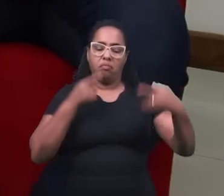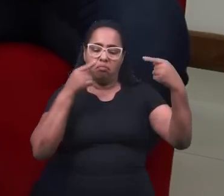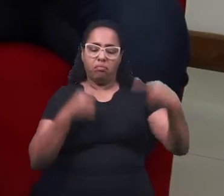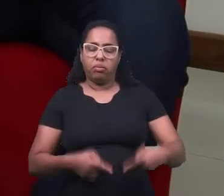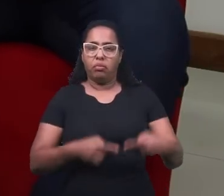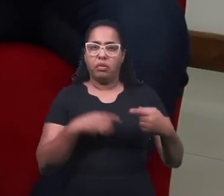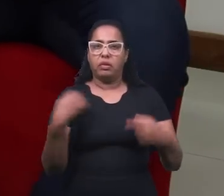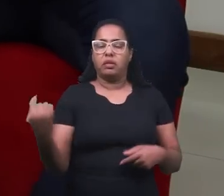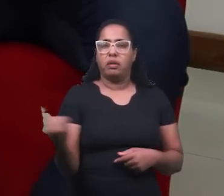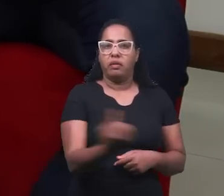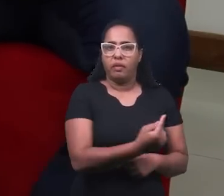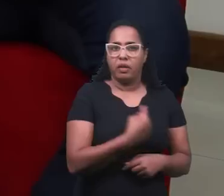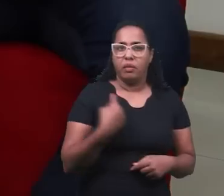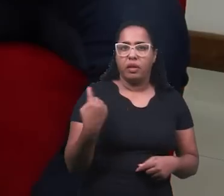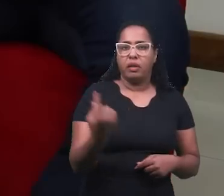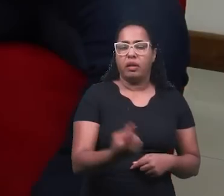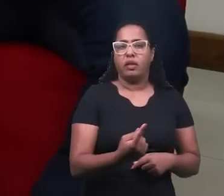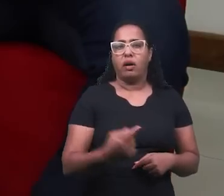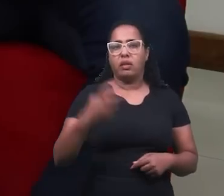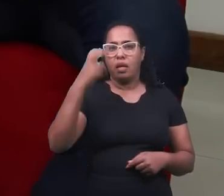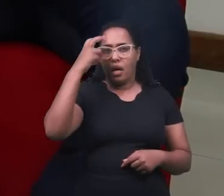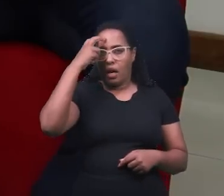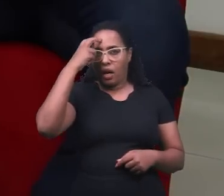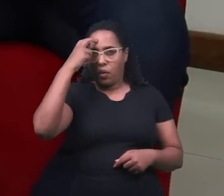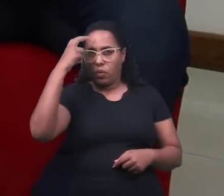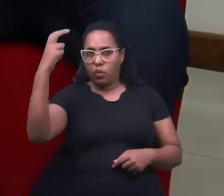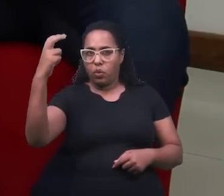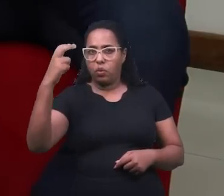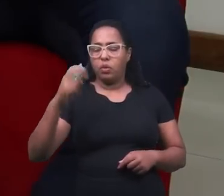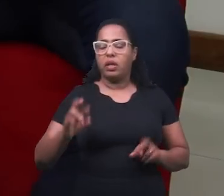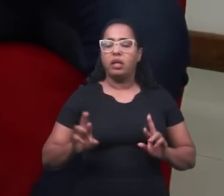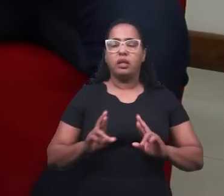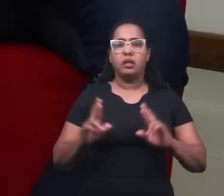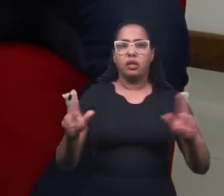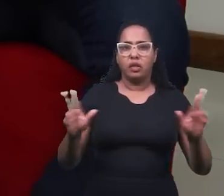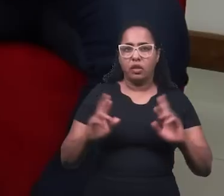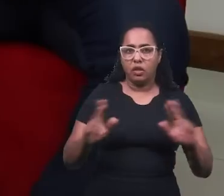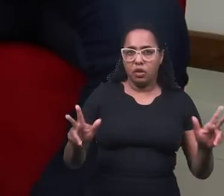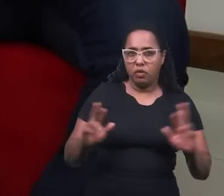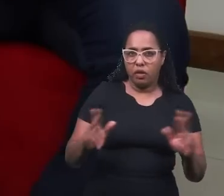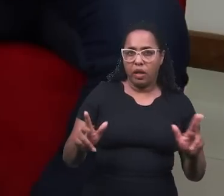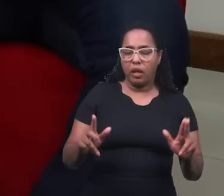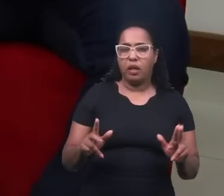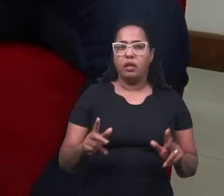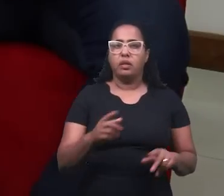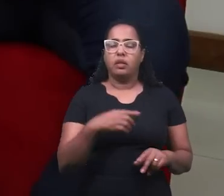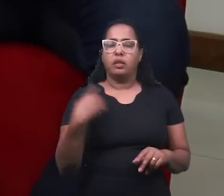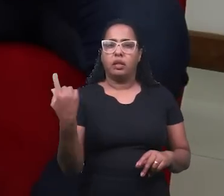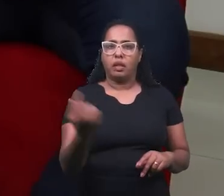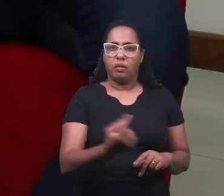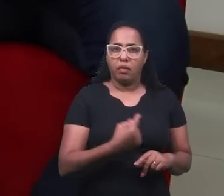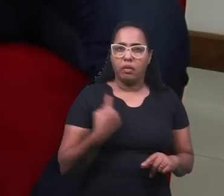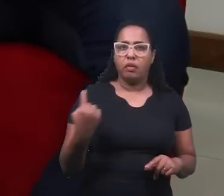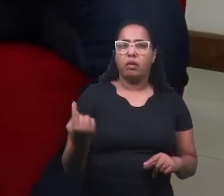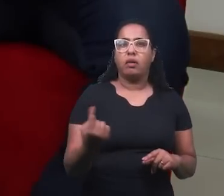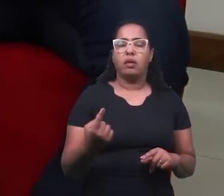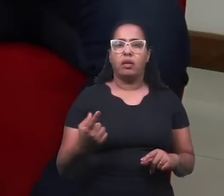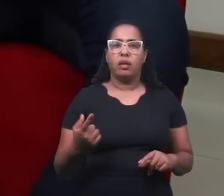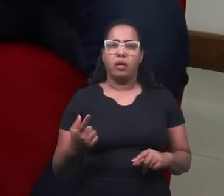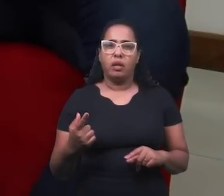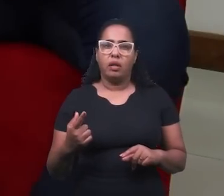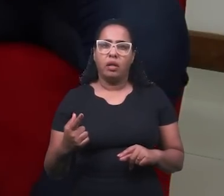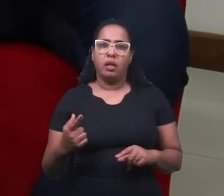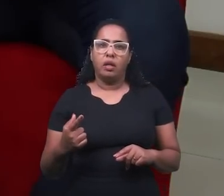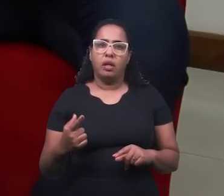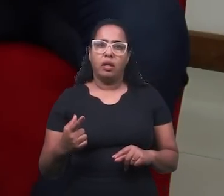isso é um desafio para nós. A questão da cultura, eles têm uma cultura bem diferente na questão, assim, eles são